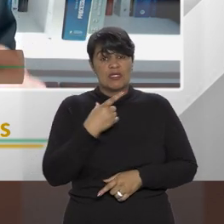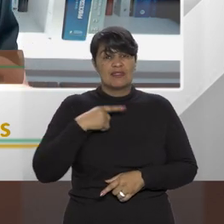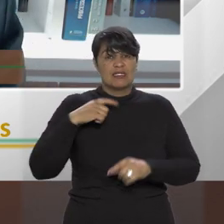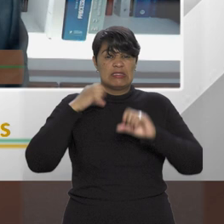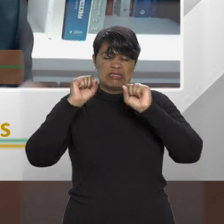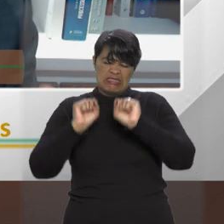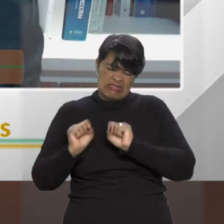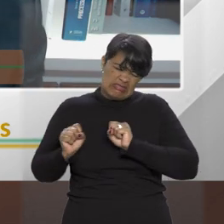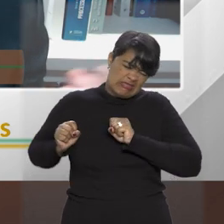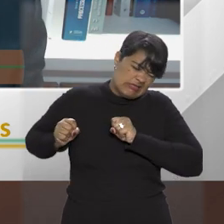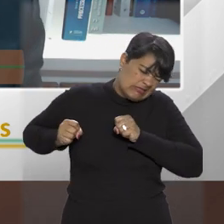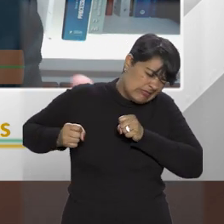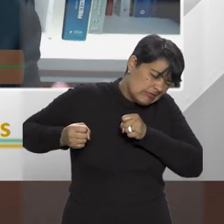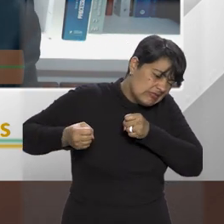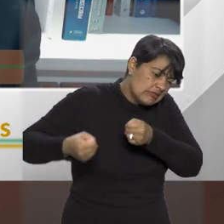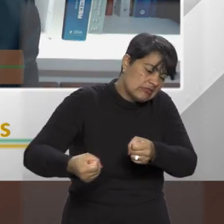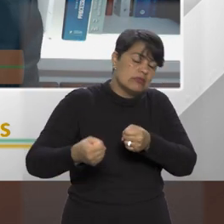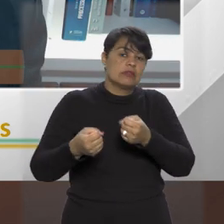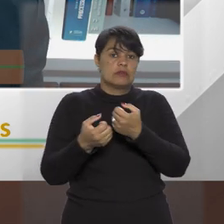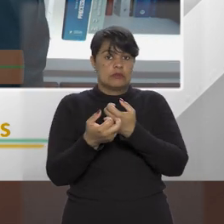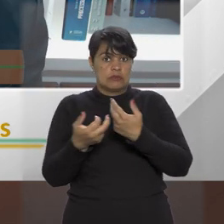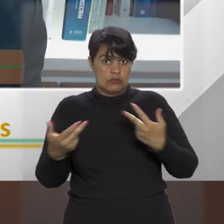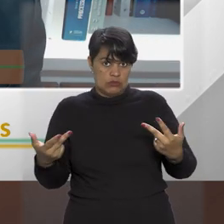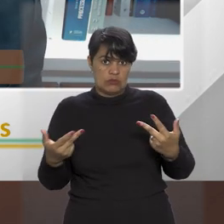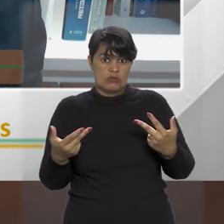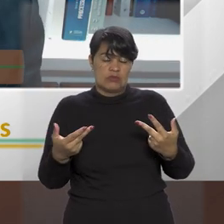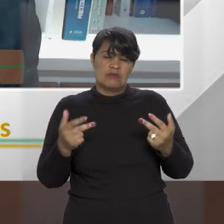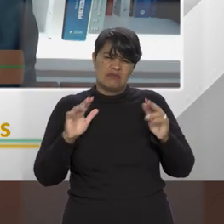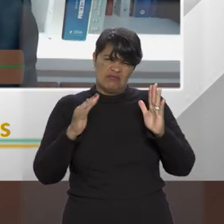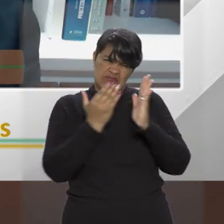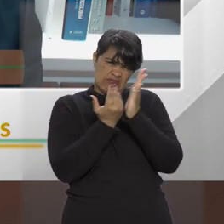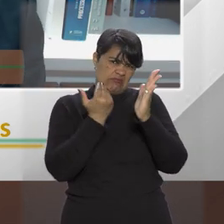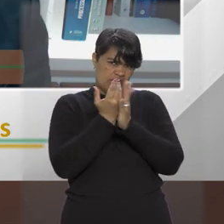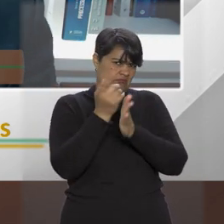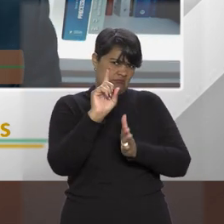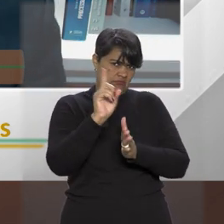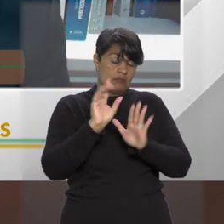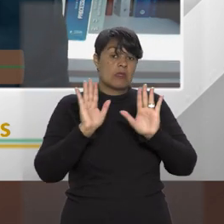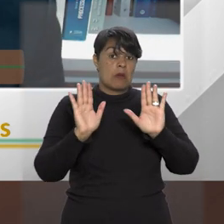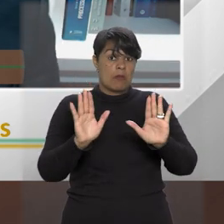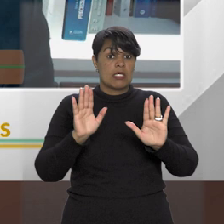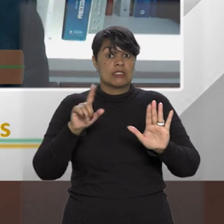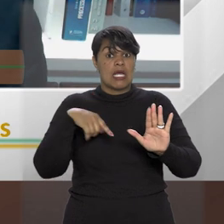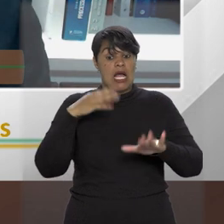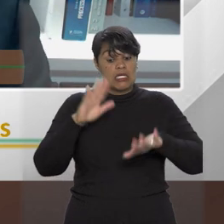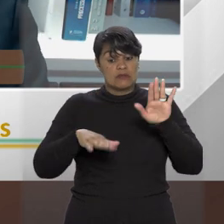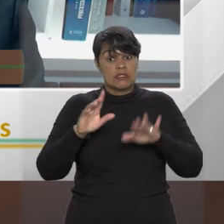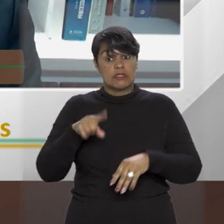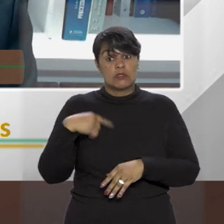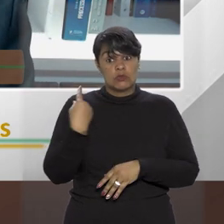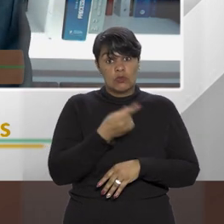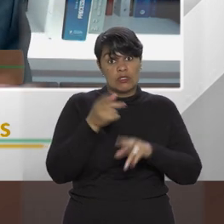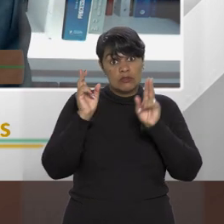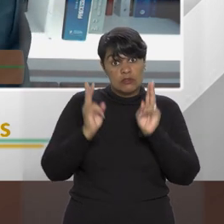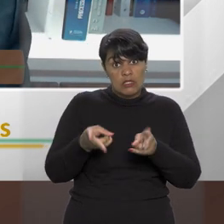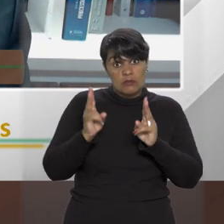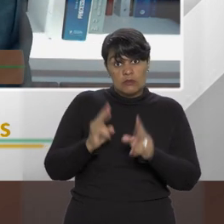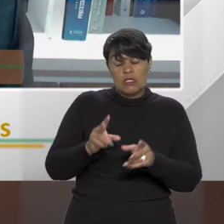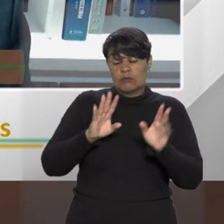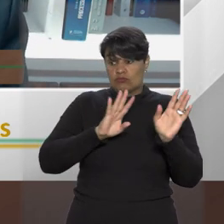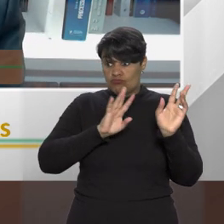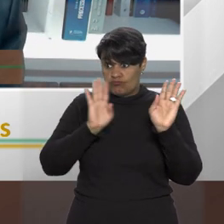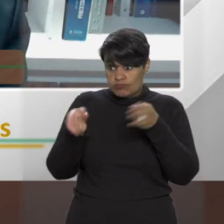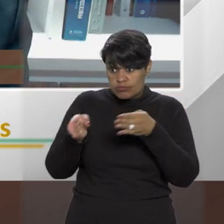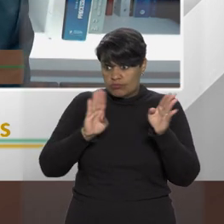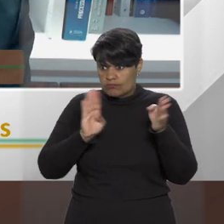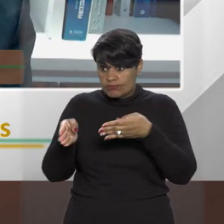estamos talvez olhando muito, por exemplo, uma tutela cognitiva, nós estamos olhando muito para a forma de resolução de